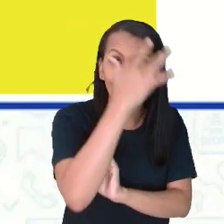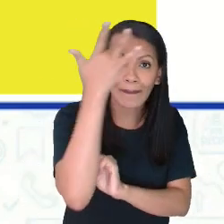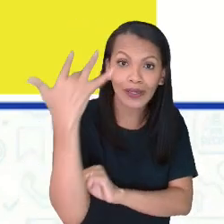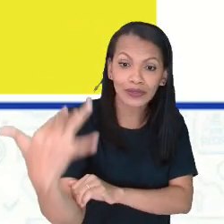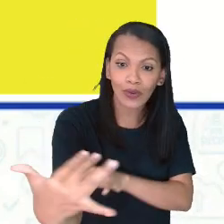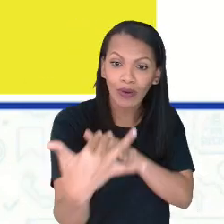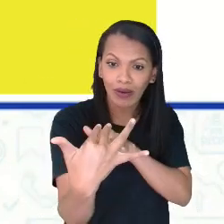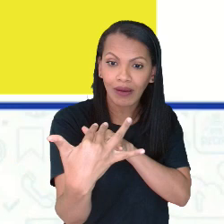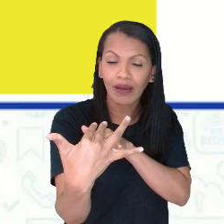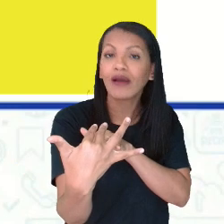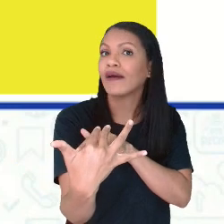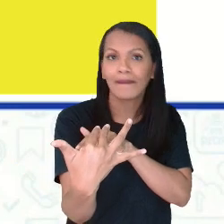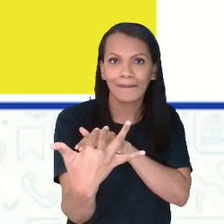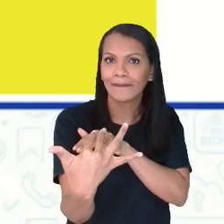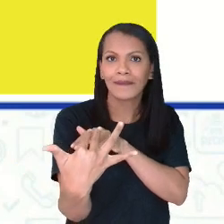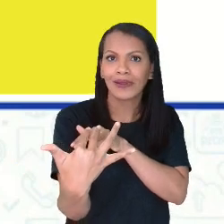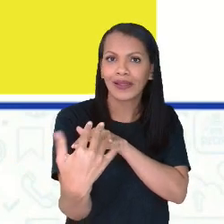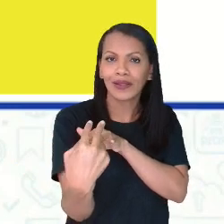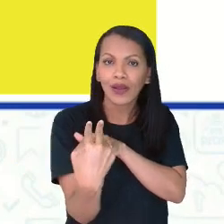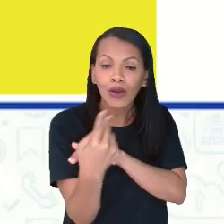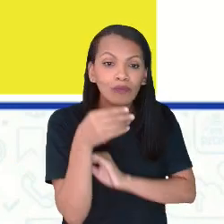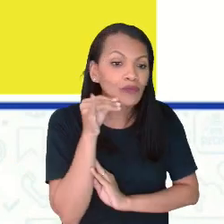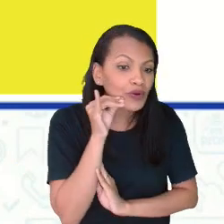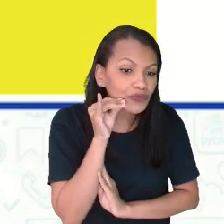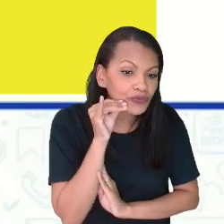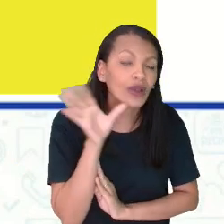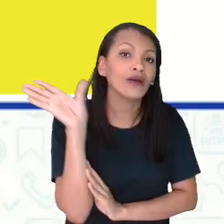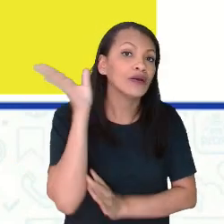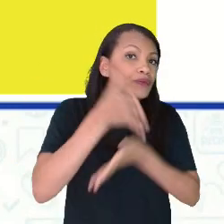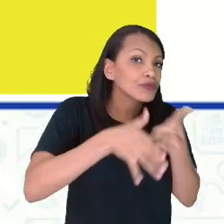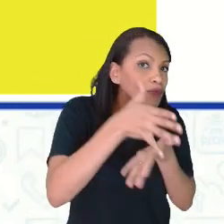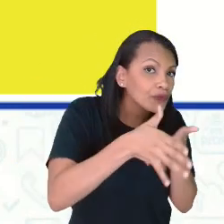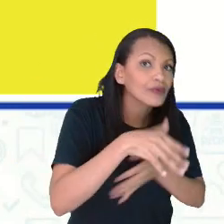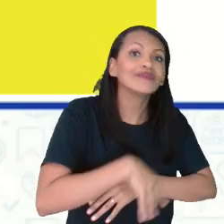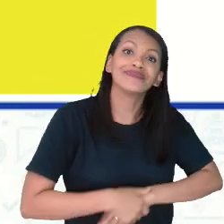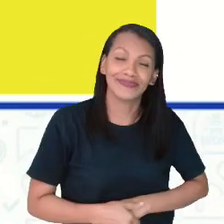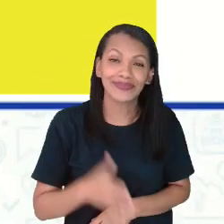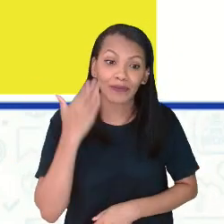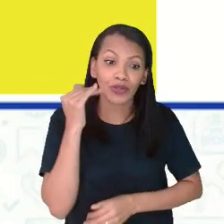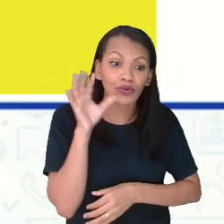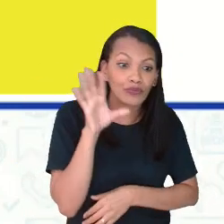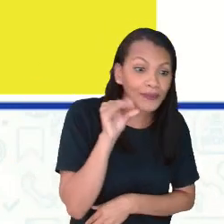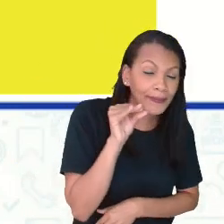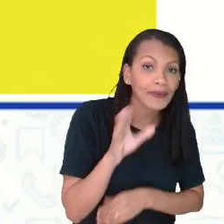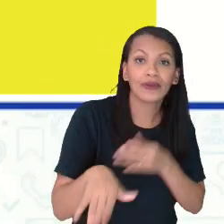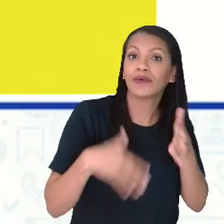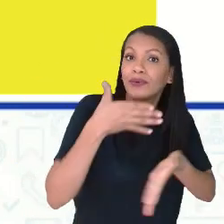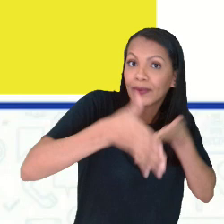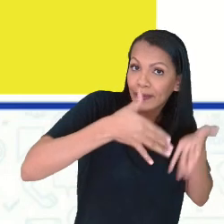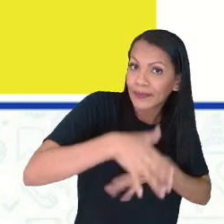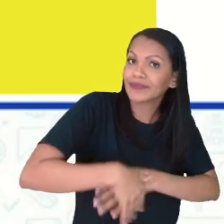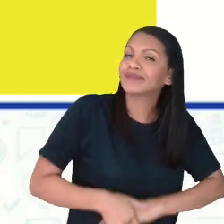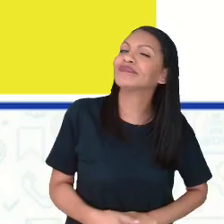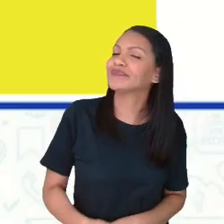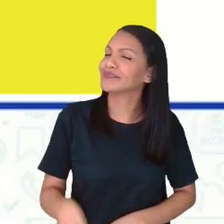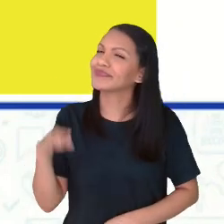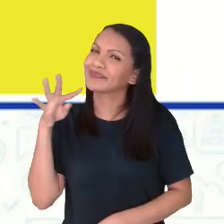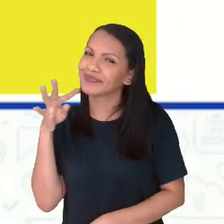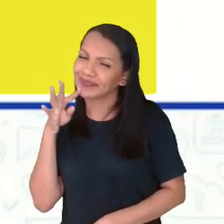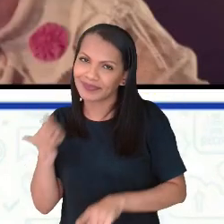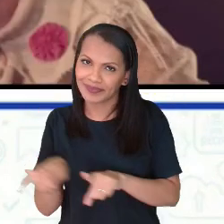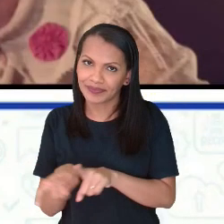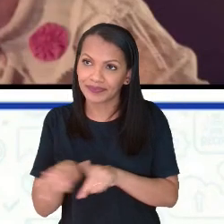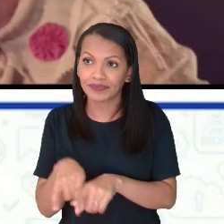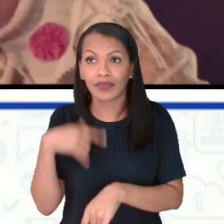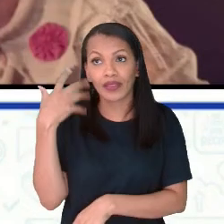se a cena, ninguém tivesse vendo ele fazer esse comentário, aí ele faz aquele comentário, sabe? Muito legal também. E as